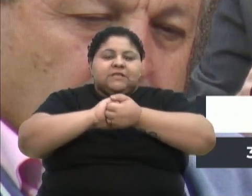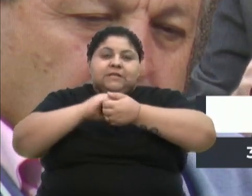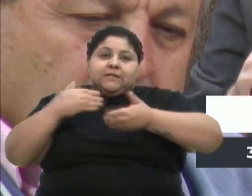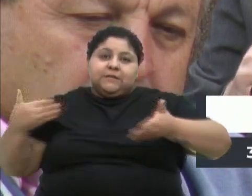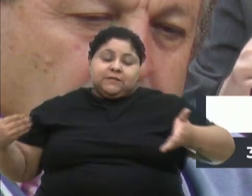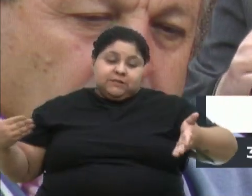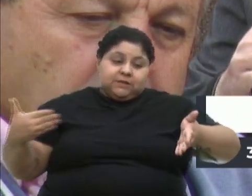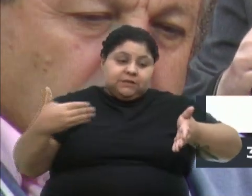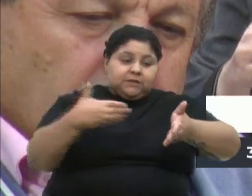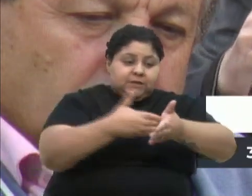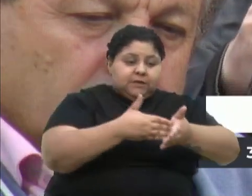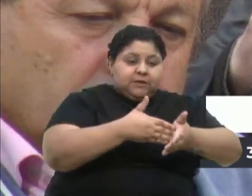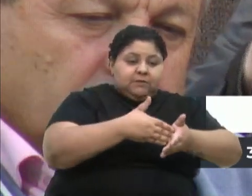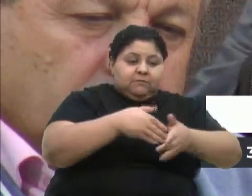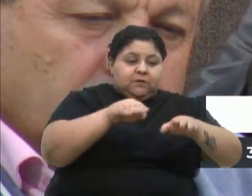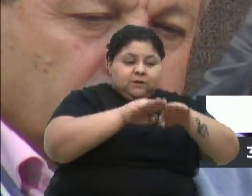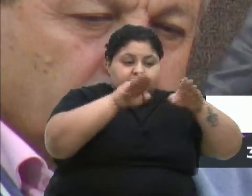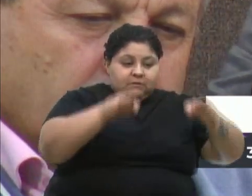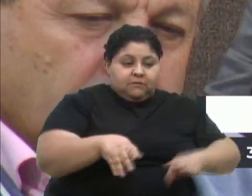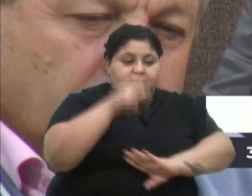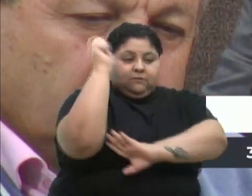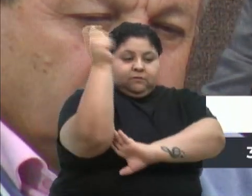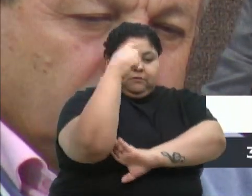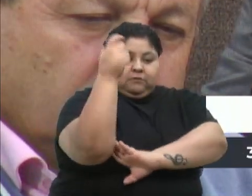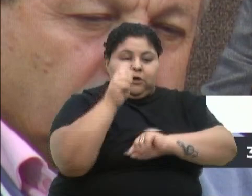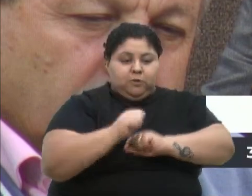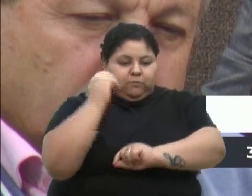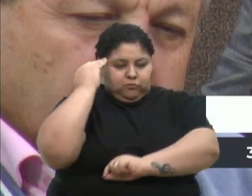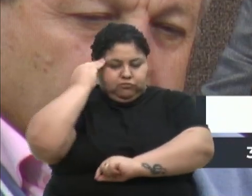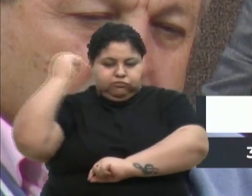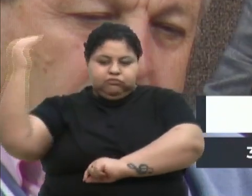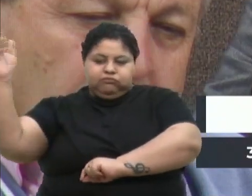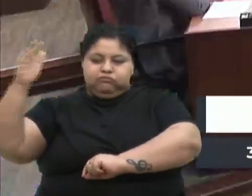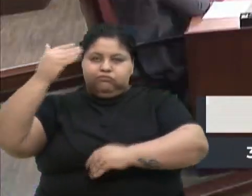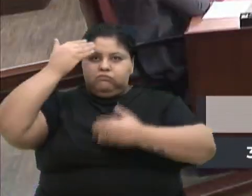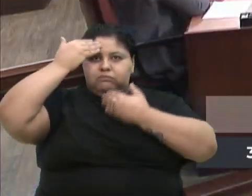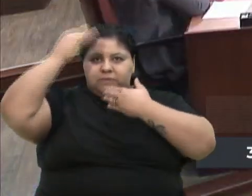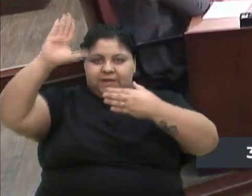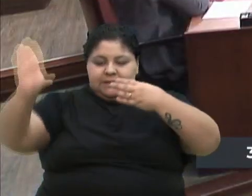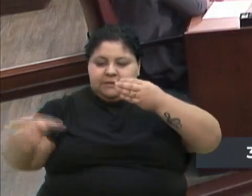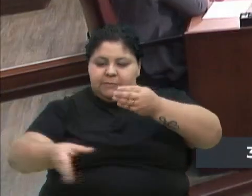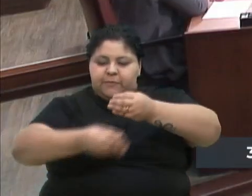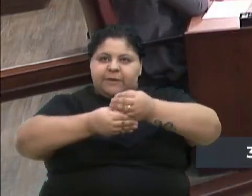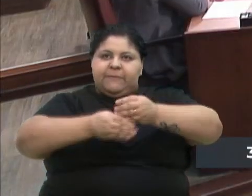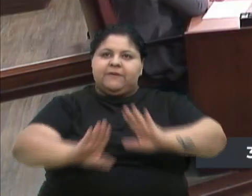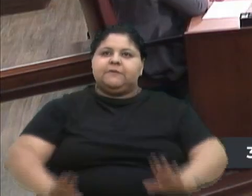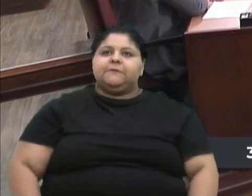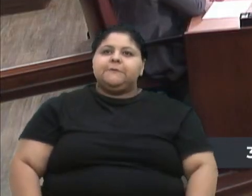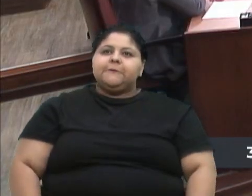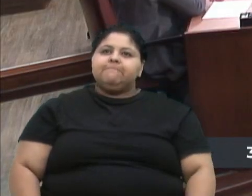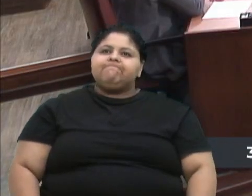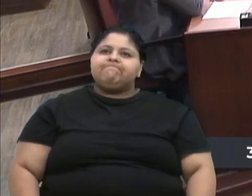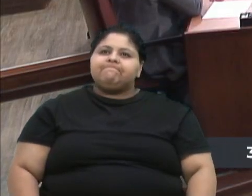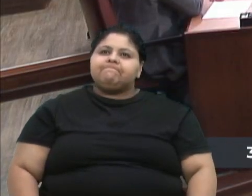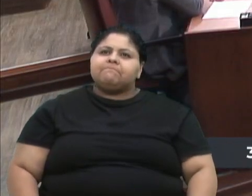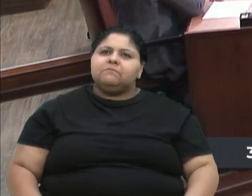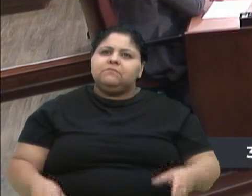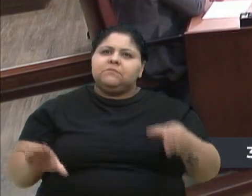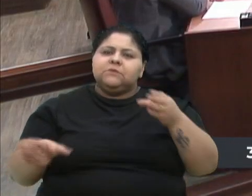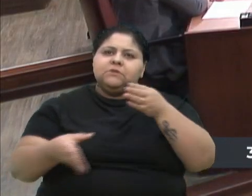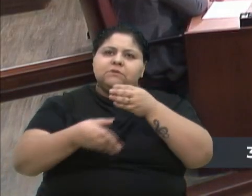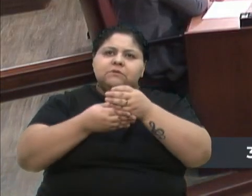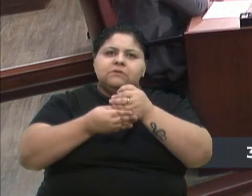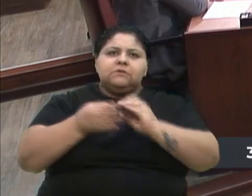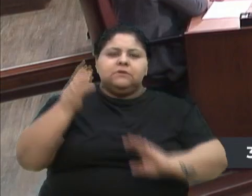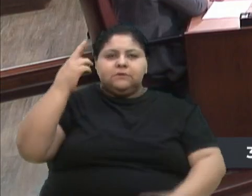pleito à bancada gaúcha, possamos ter sucesso. Muito obrigado pela parte. Sua parte, vereador Rafael. Obrigado,